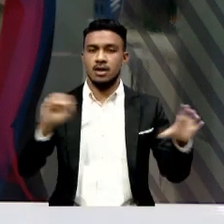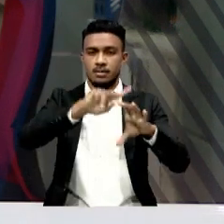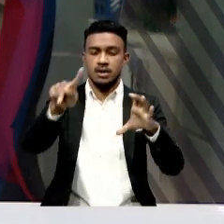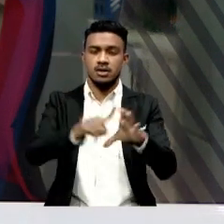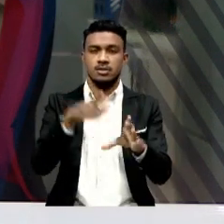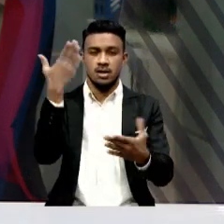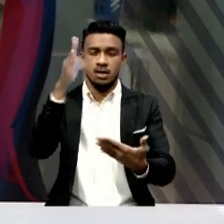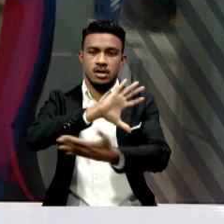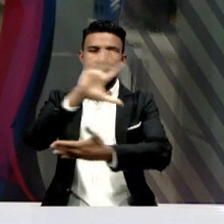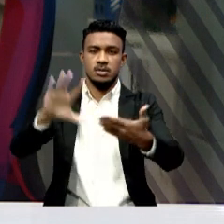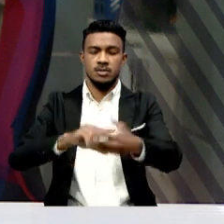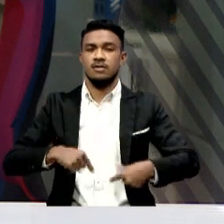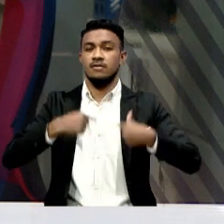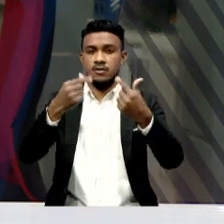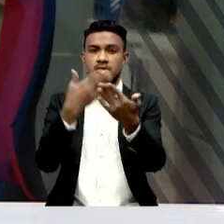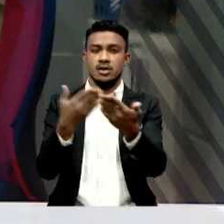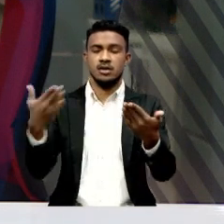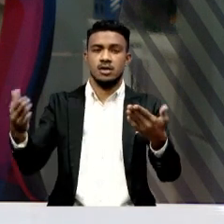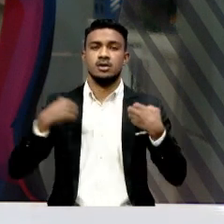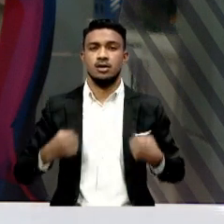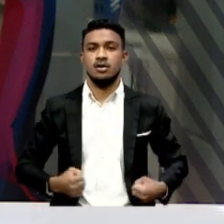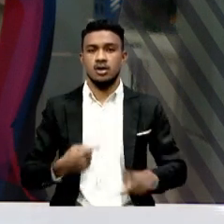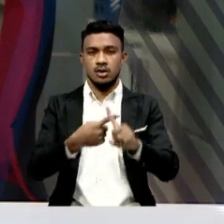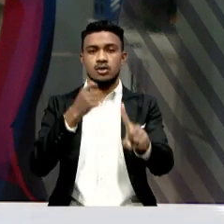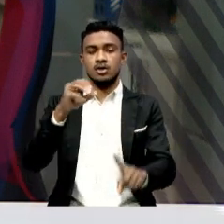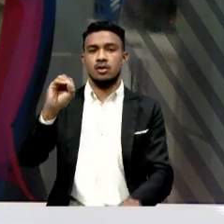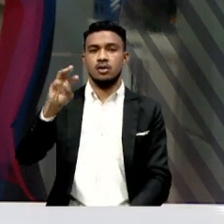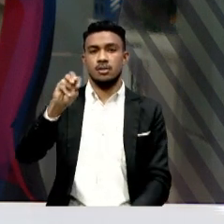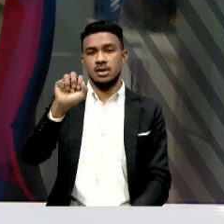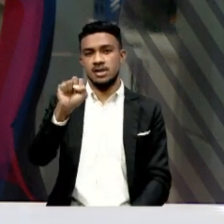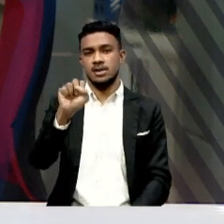cerimônia entrega equipamento Saúde Rússia OMS.